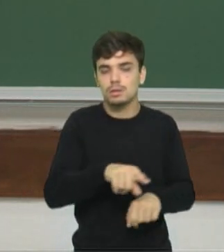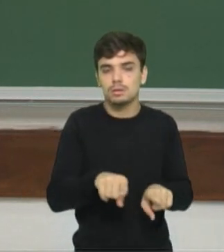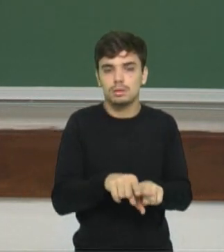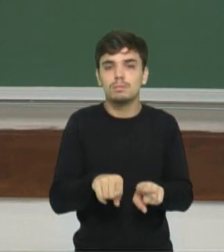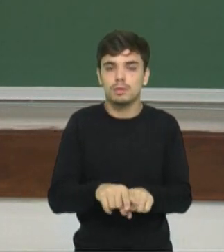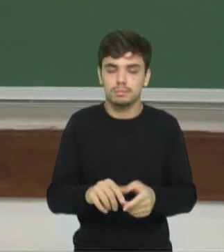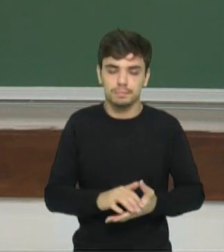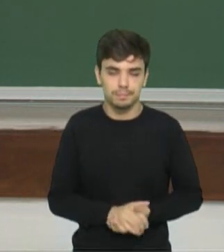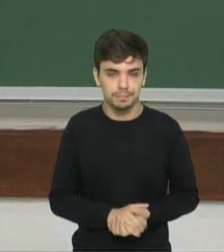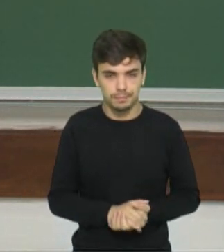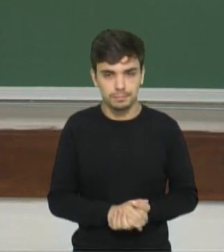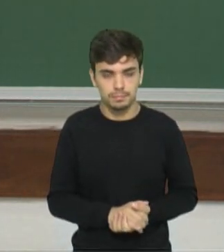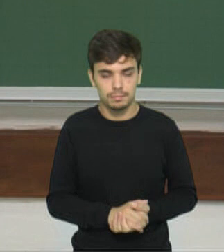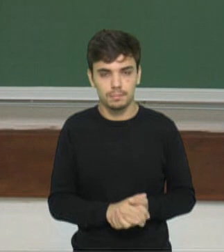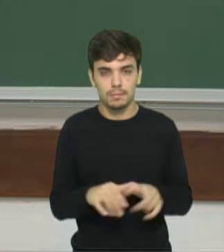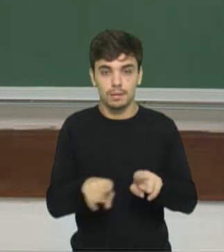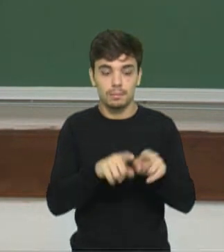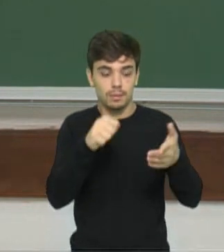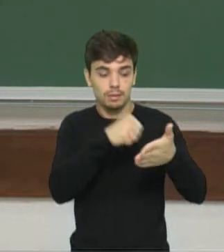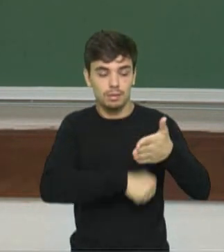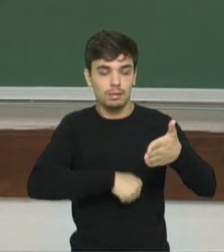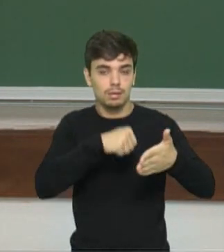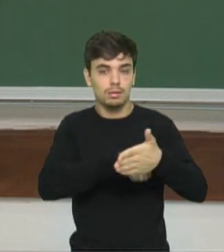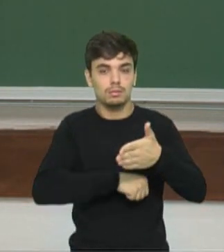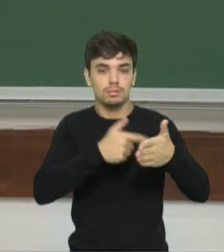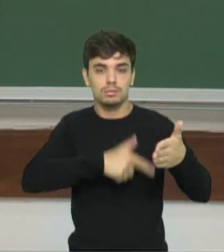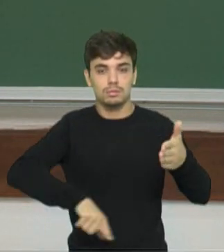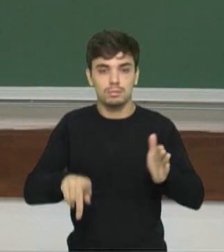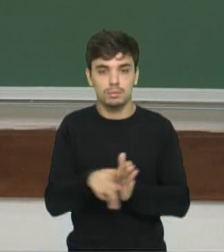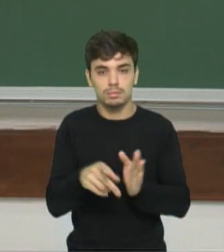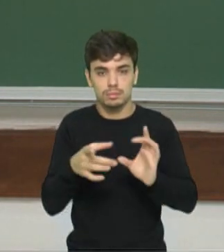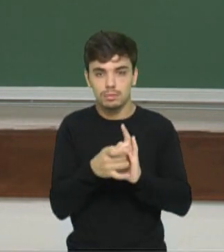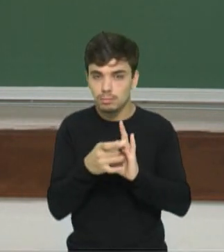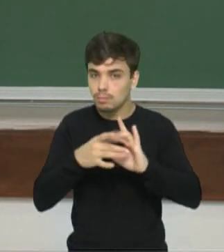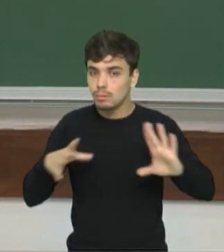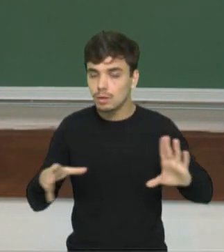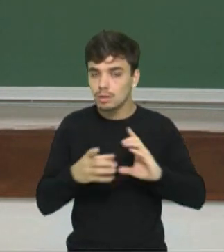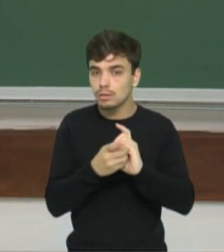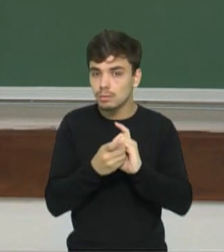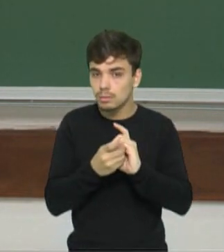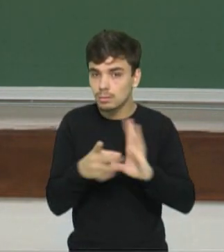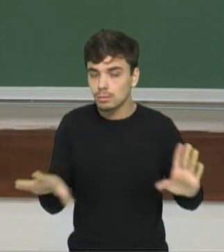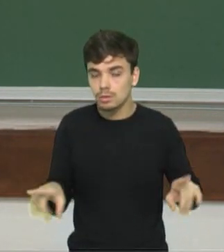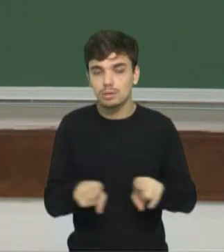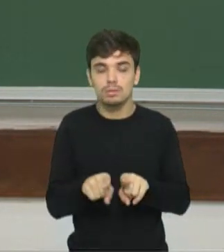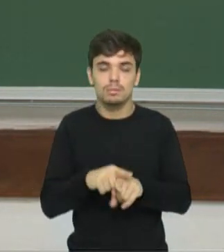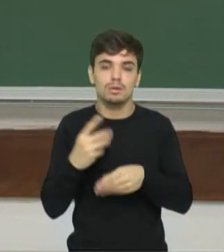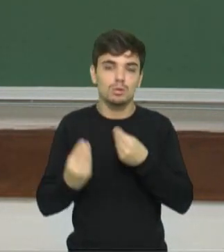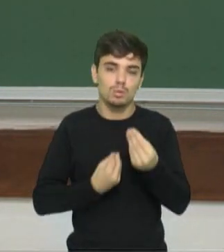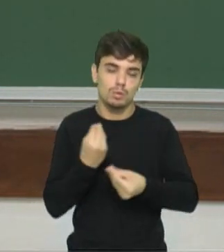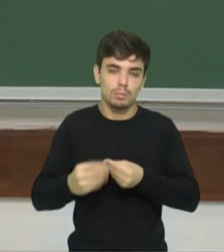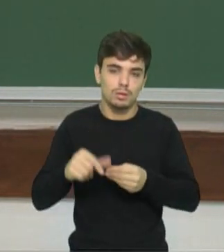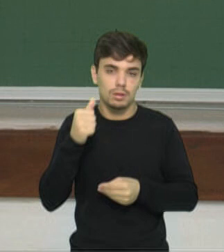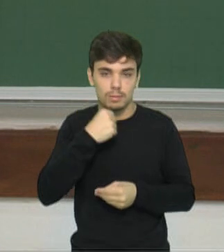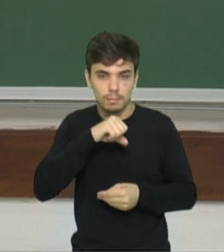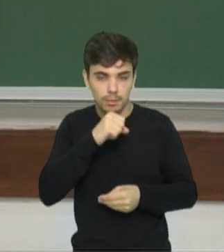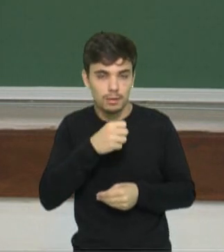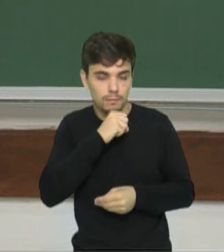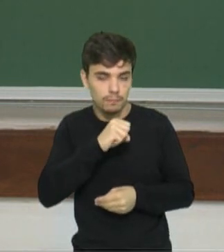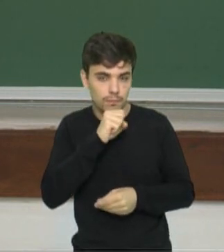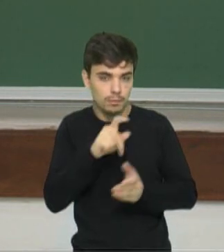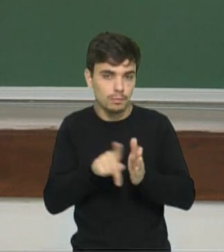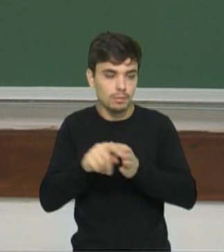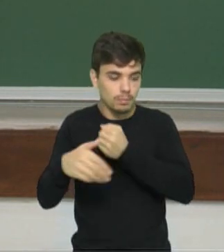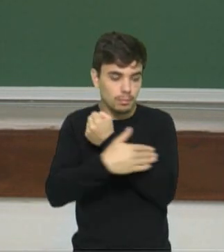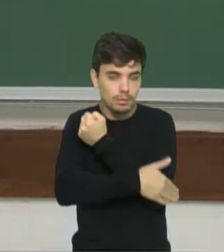no continente, né? A luta pelo restabelecimento das democracias, a gente viu aí a questão das mães e avós da Praça de Maio,